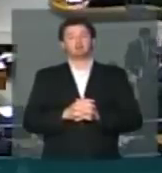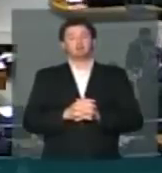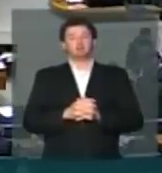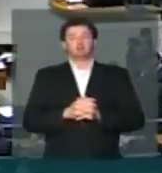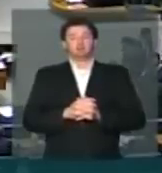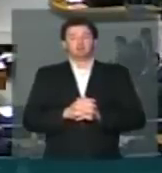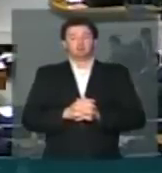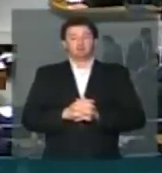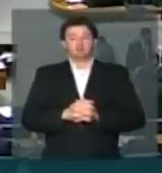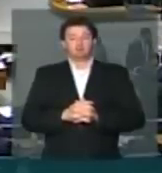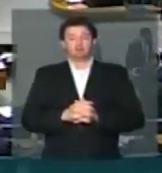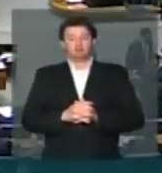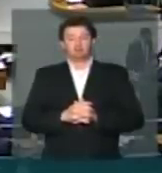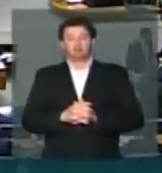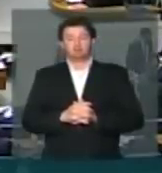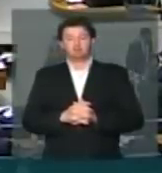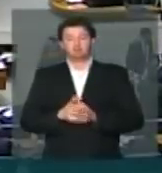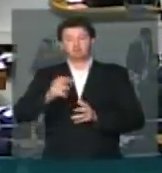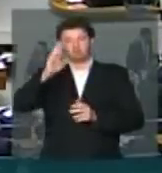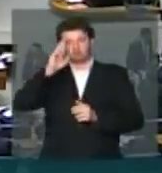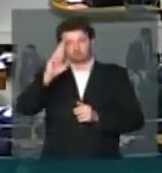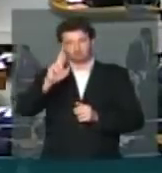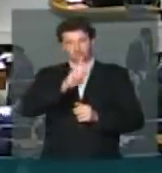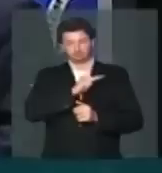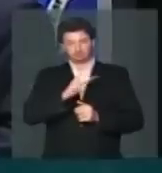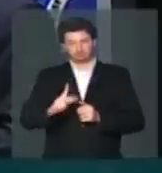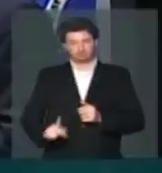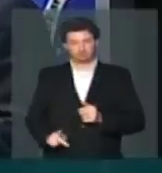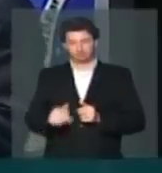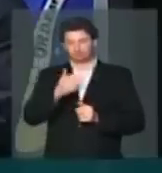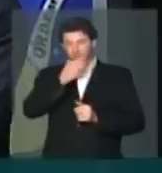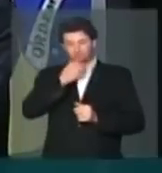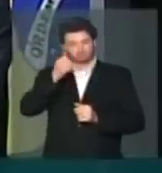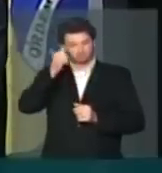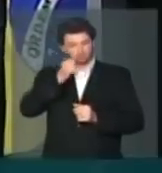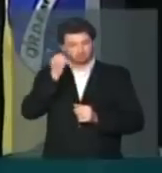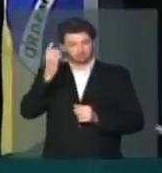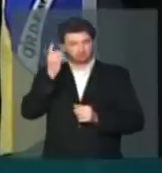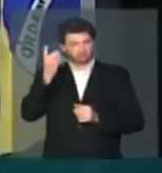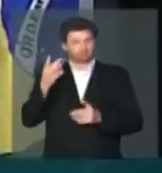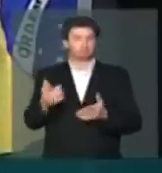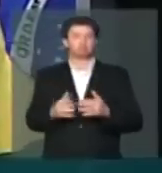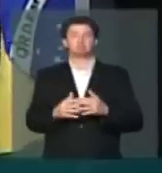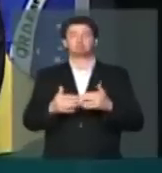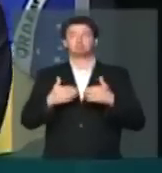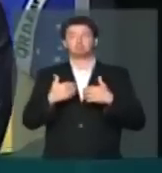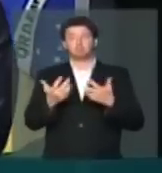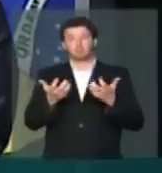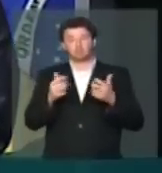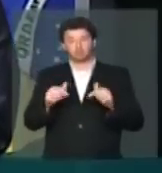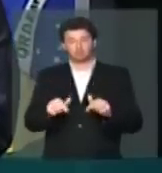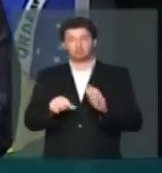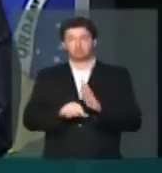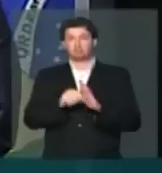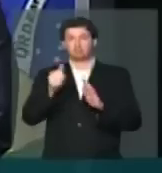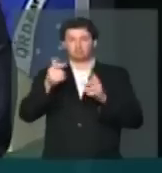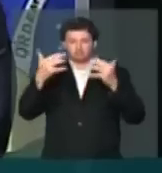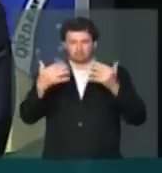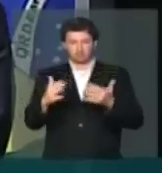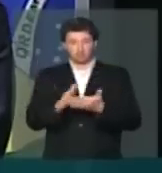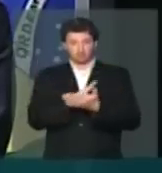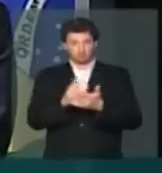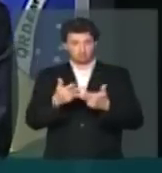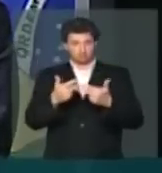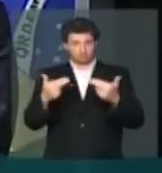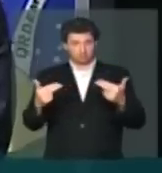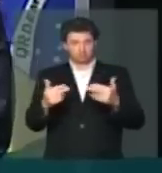vou. Senhor presidente, senhoras e senhores deputados, queria fazer primeiro alguns